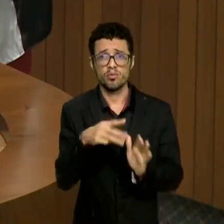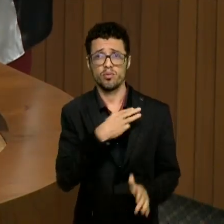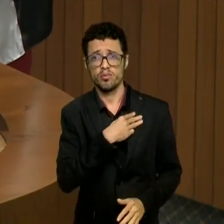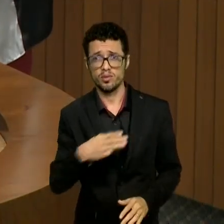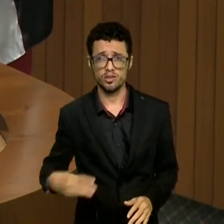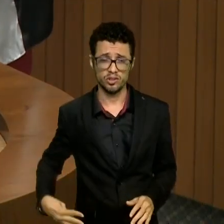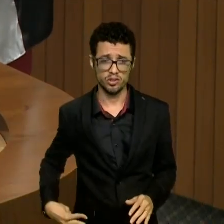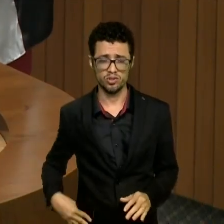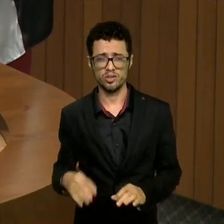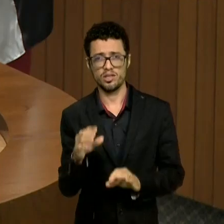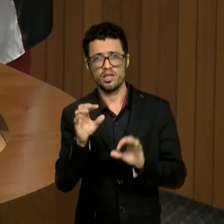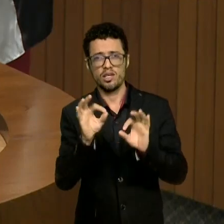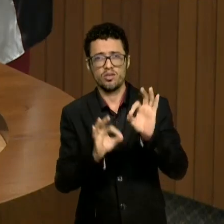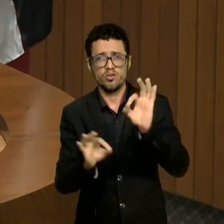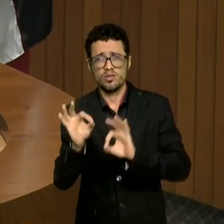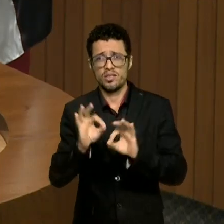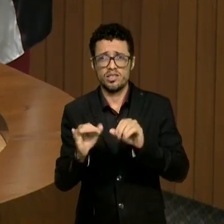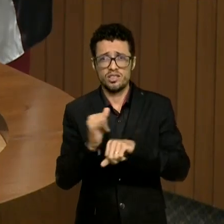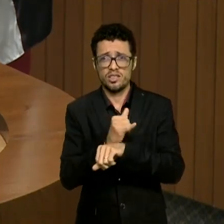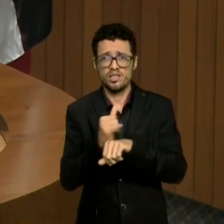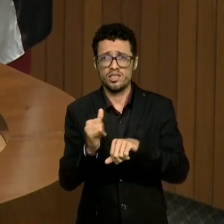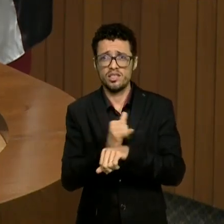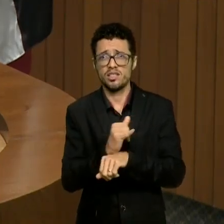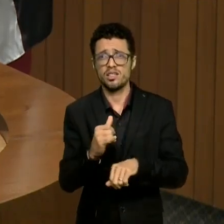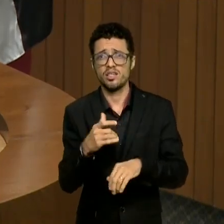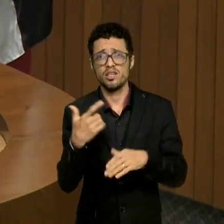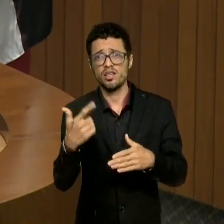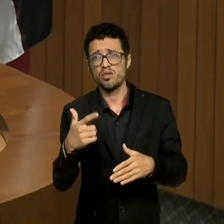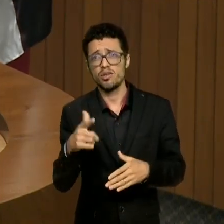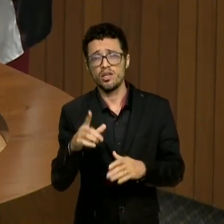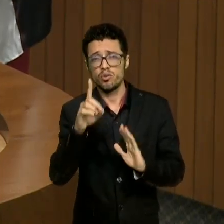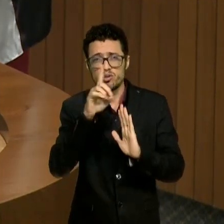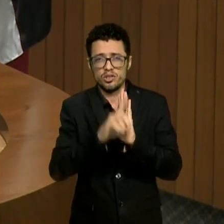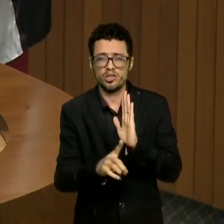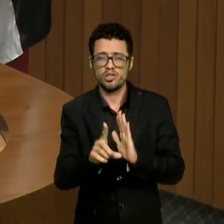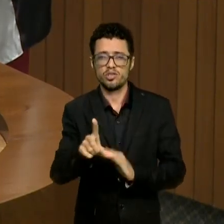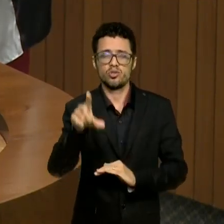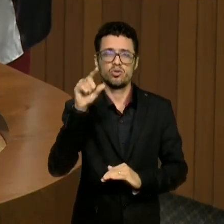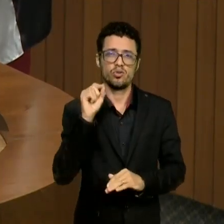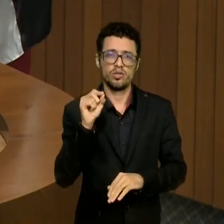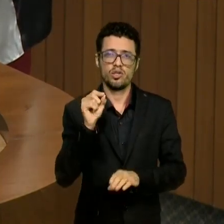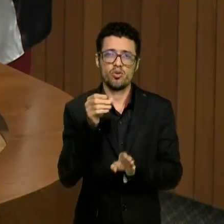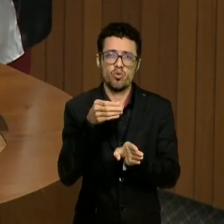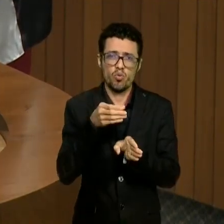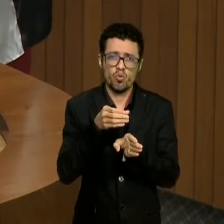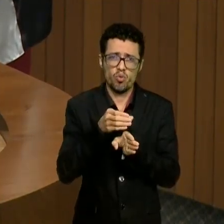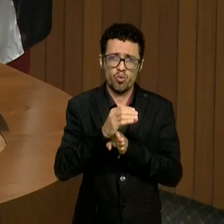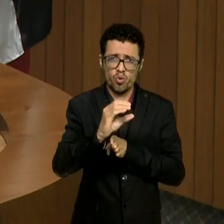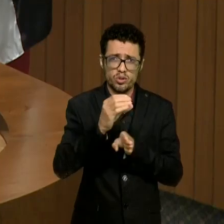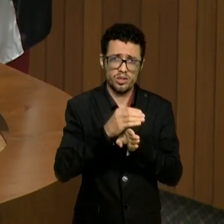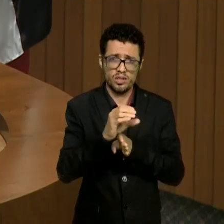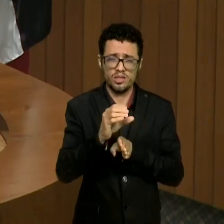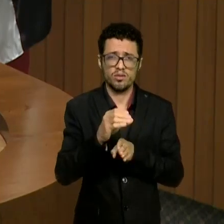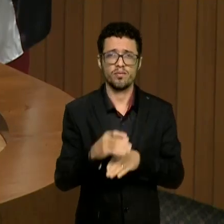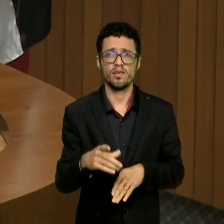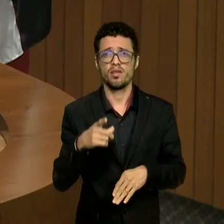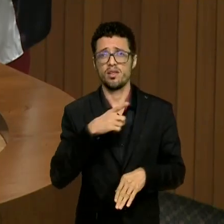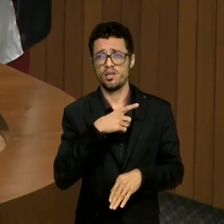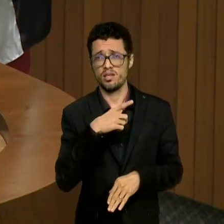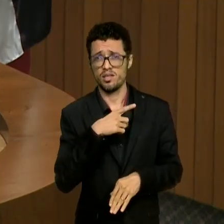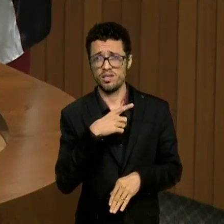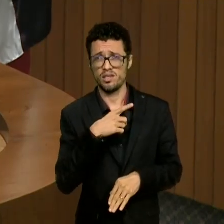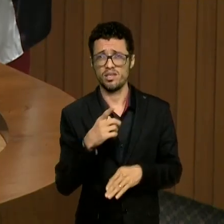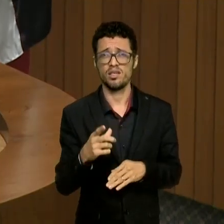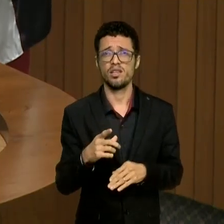casa não ter o direito de escolher o seu conselheiro, ele faz política nesse momento. Quando o seu ministro, Flávio Dino, ele faz